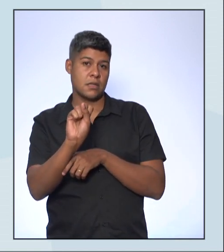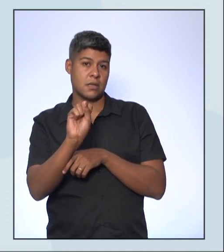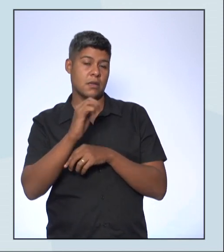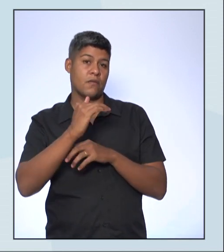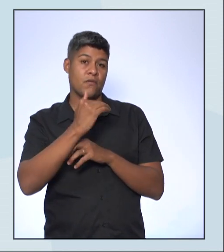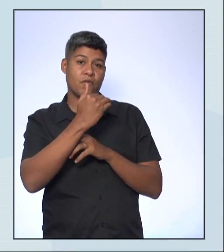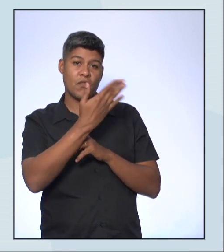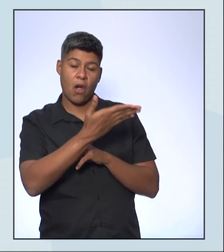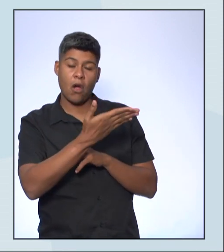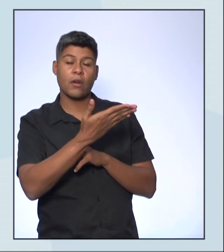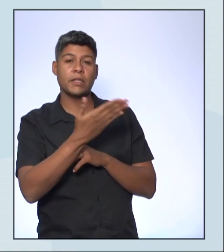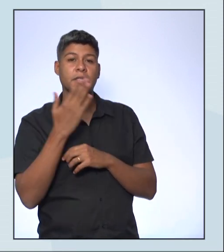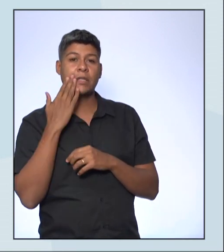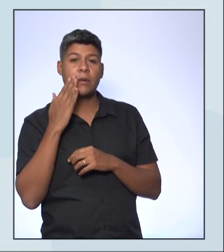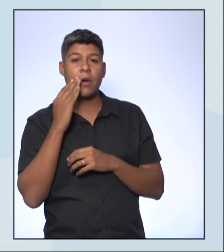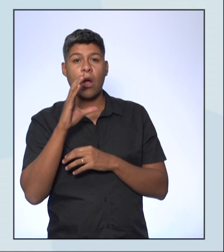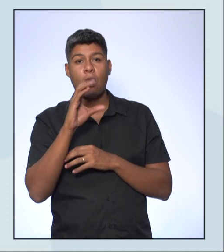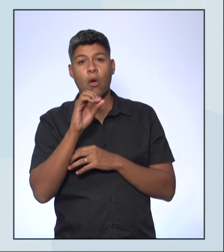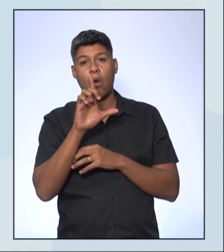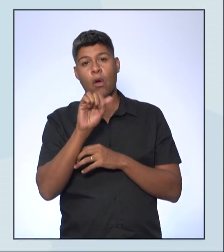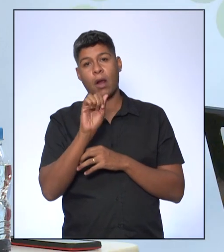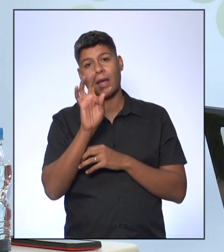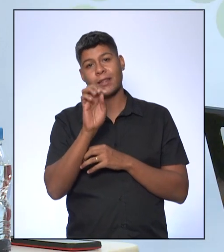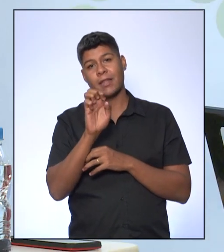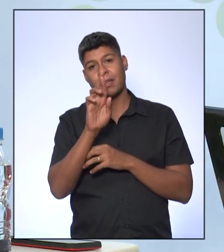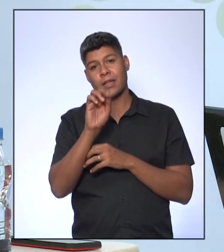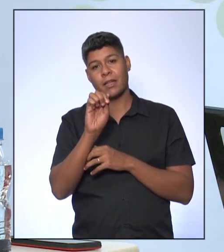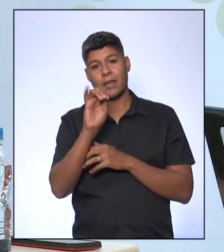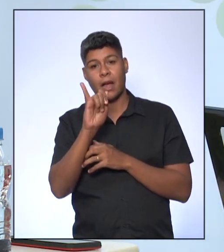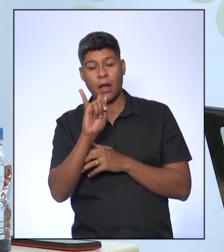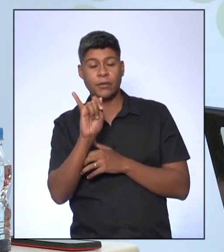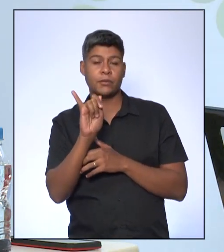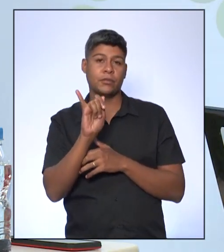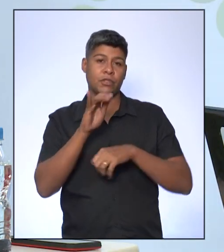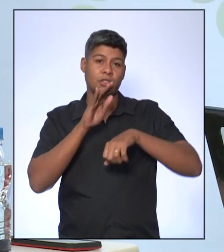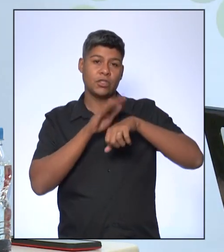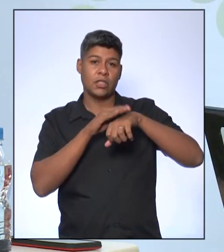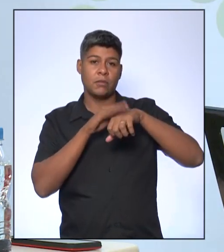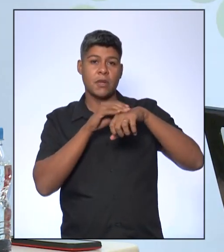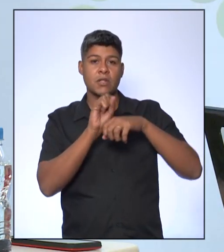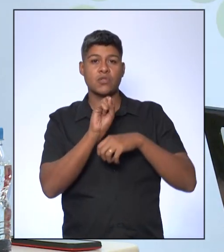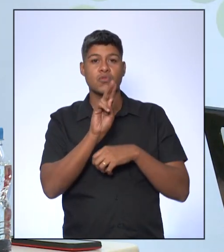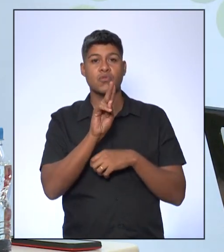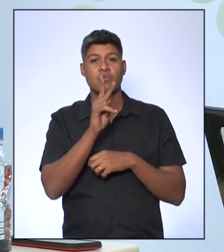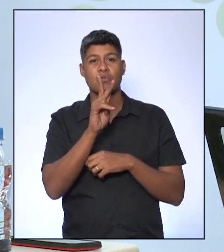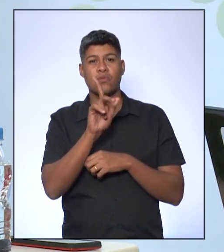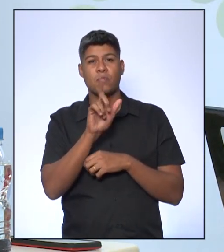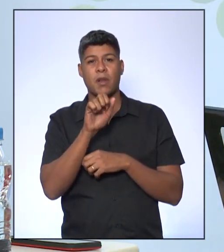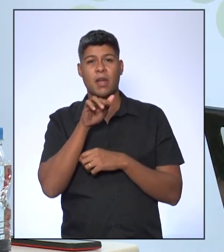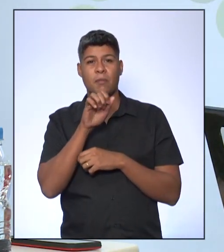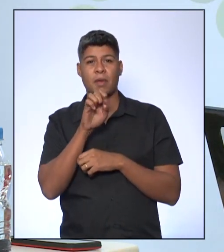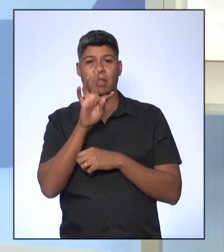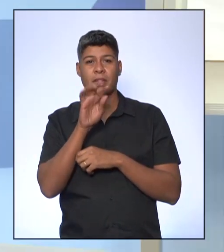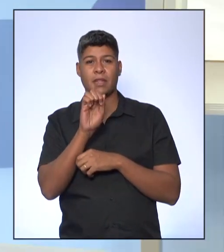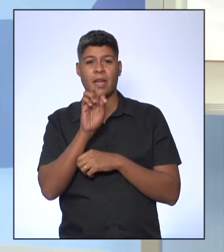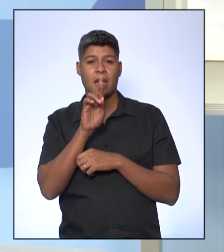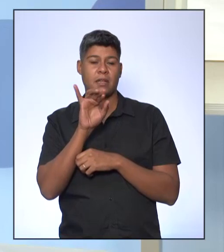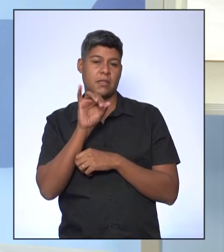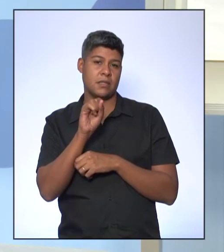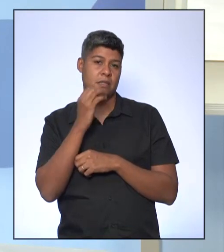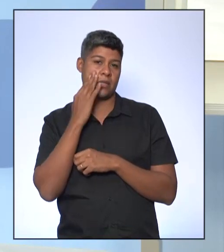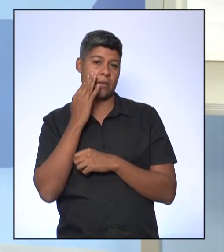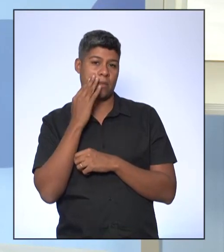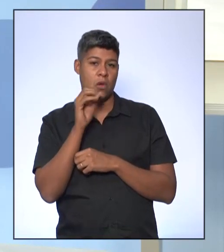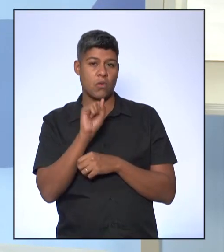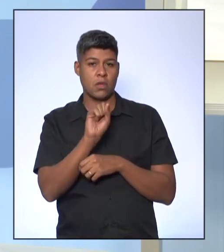mas, enfim, tanto o colateral interno quanto o colateral externo, eles são suplementares, certo? Sim, isso mesmo. Ah, Então, é